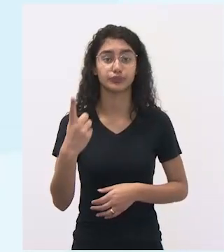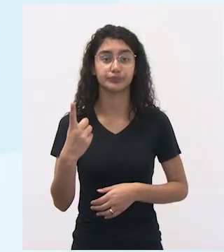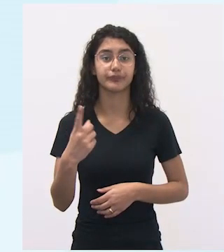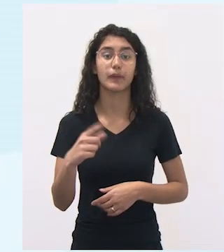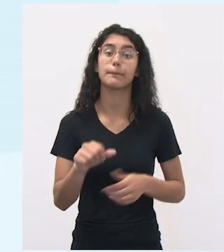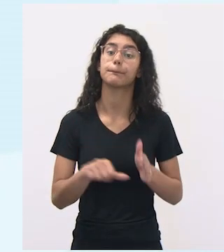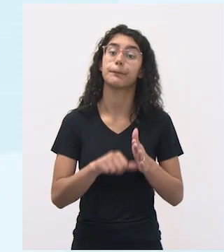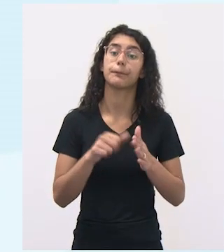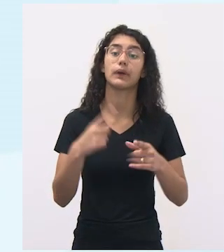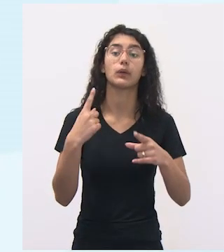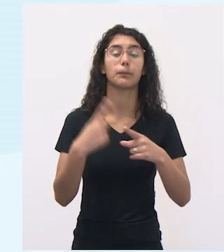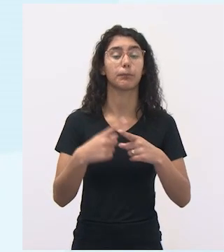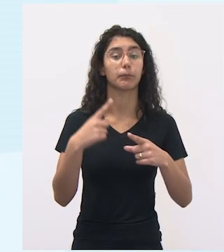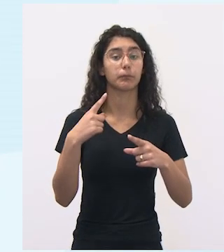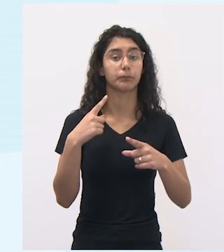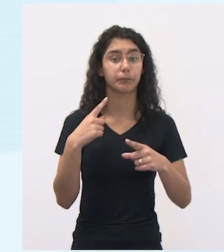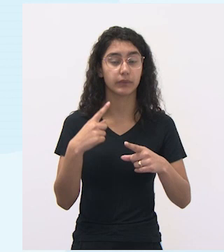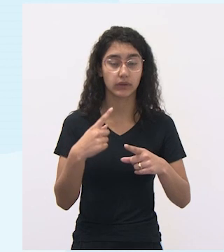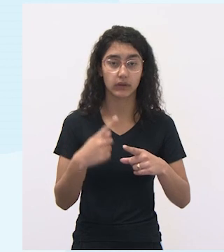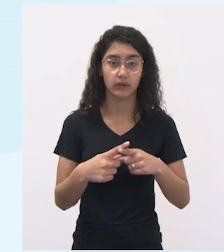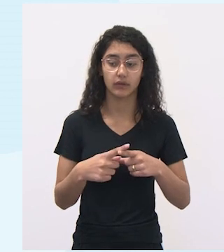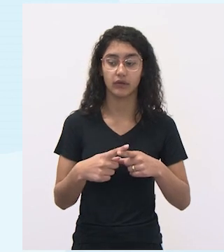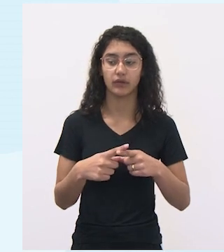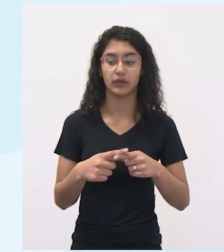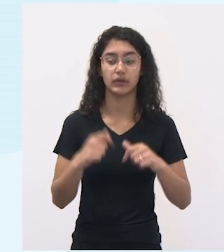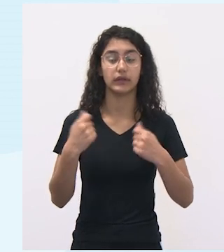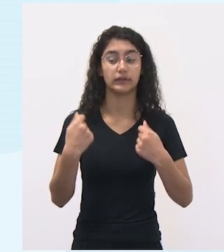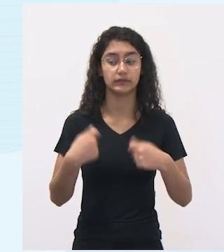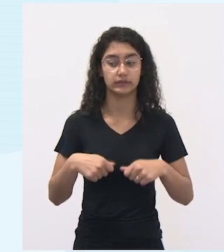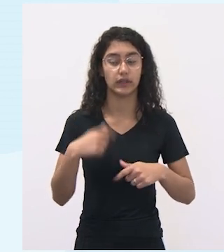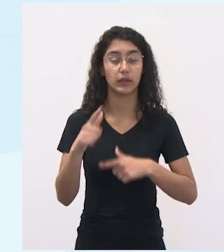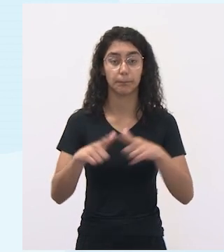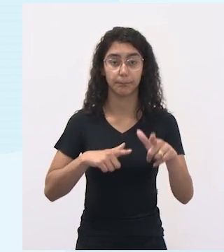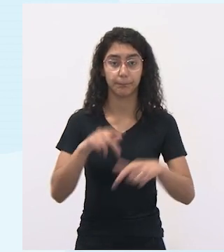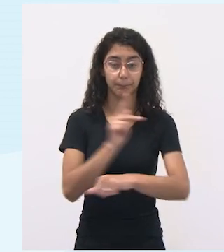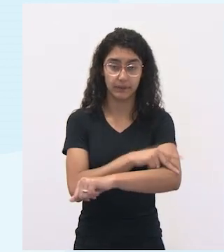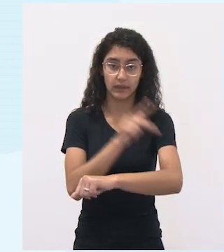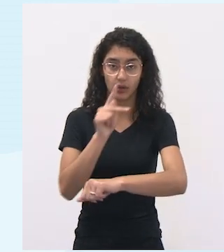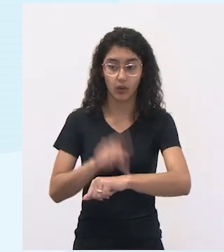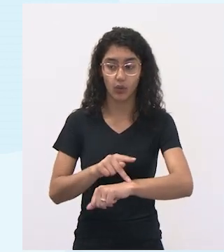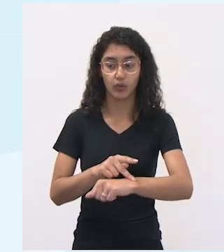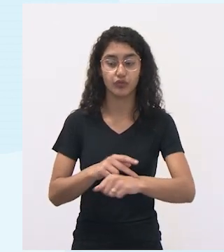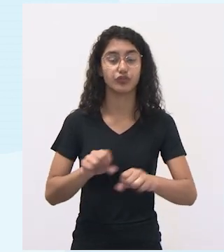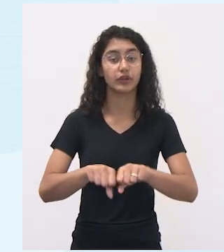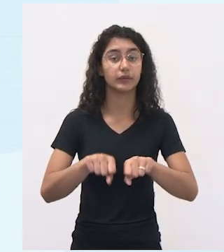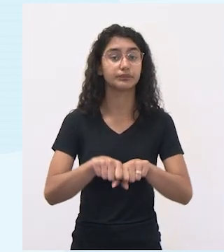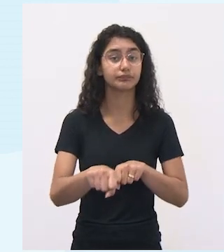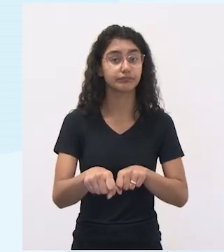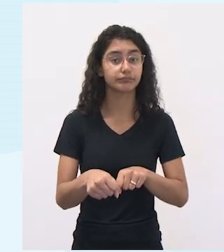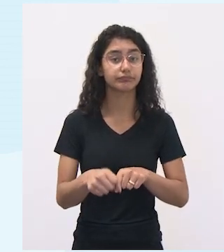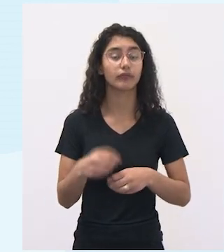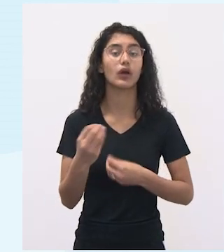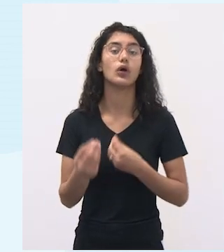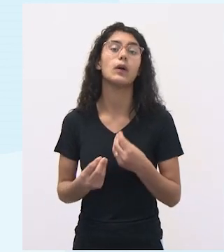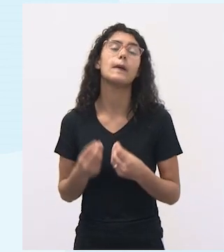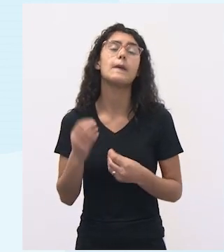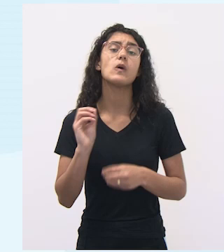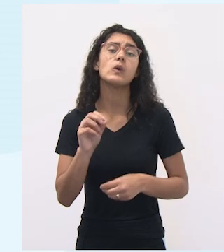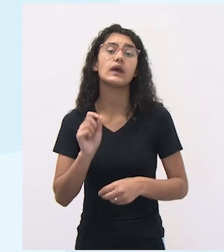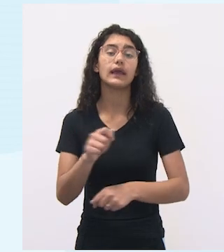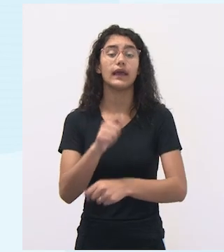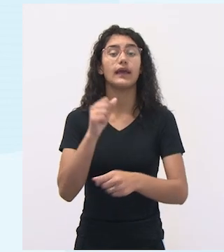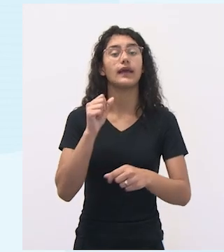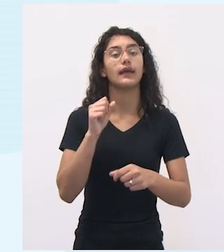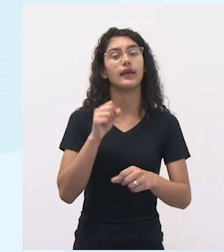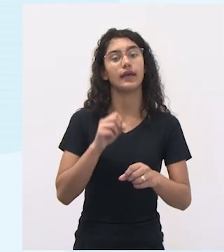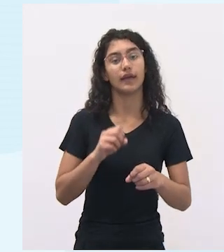uma intencionalidade pedagógica. O que é a nossa intencionalidade pedagógica? O que ensinar, para quem ensinar,